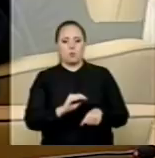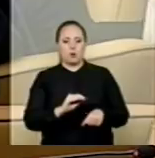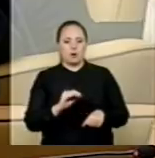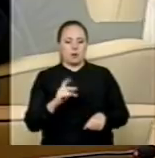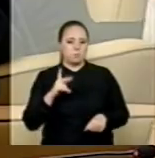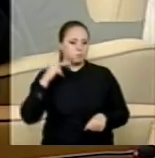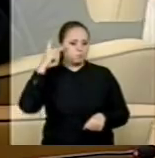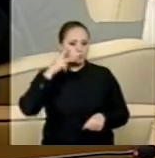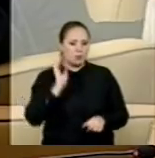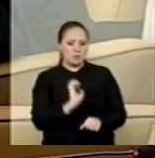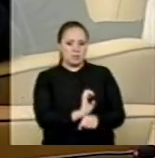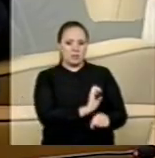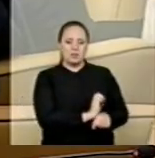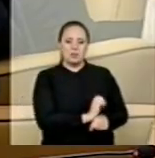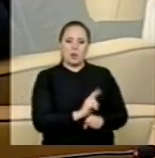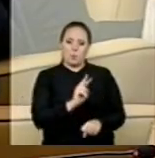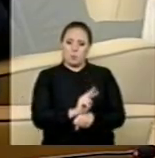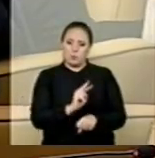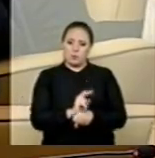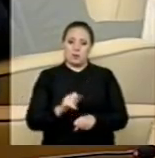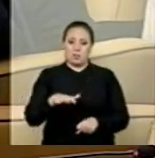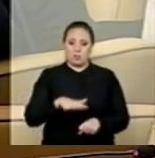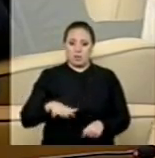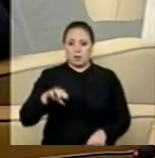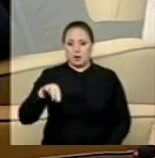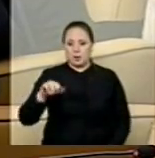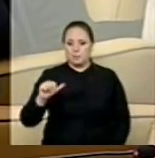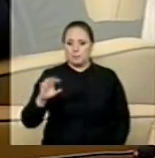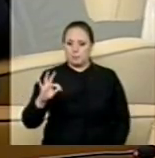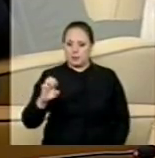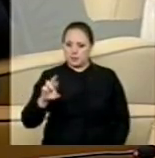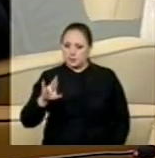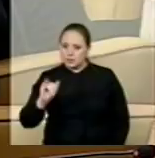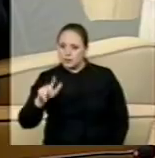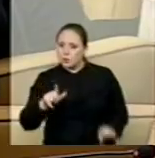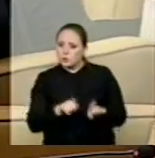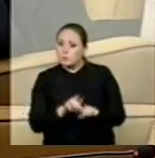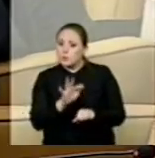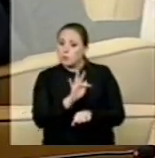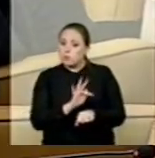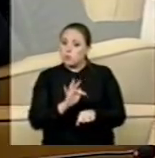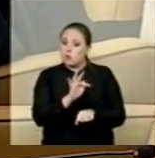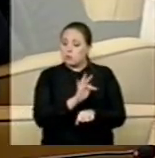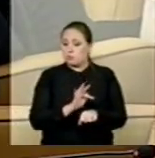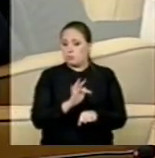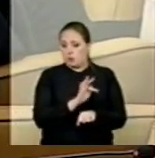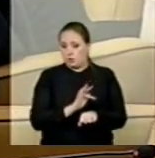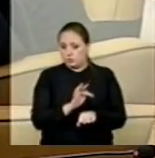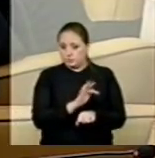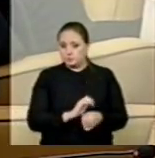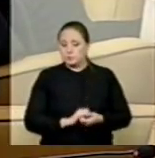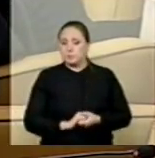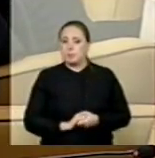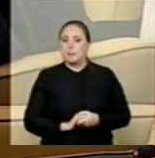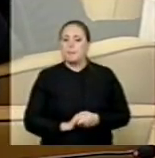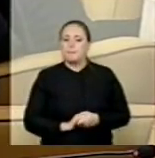estaduais proteção sob os ângulos material e formal. Quisesse o constituinte